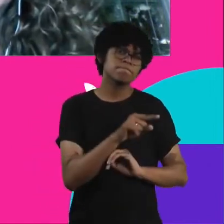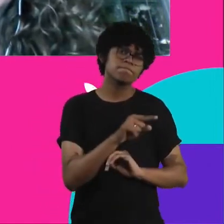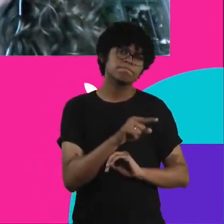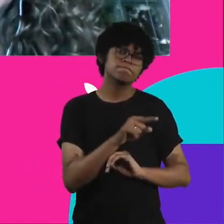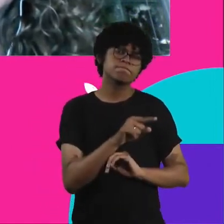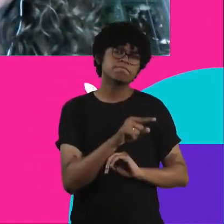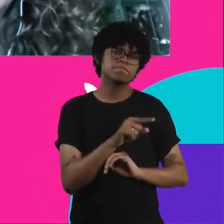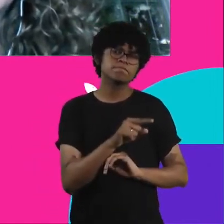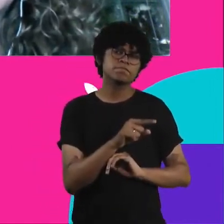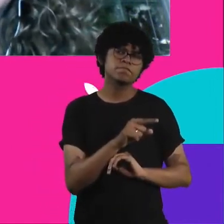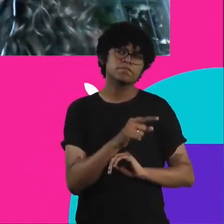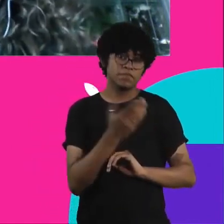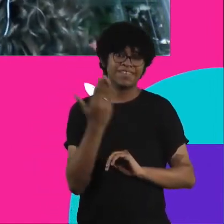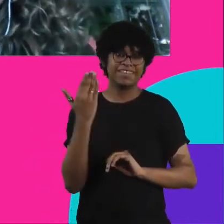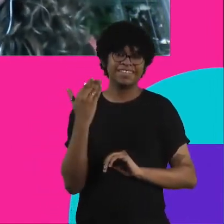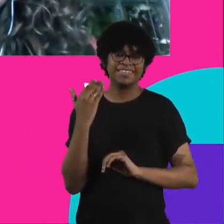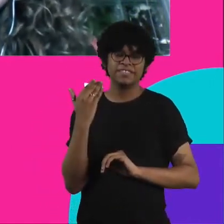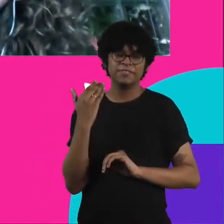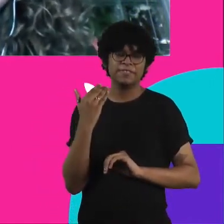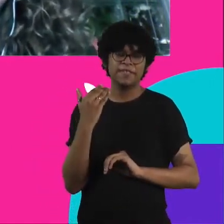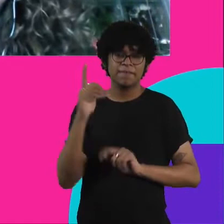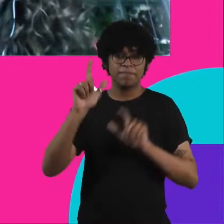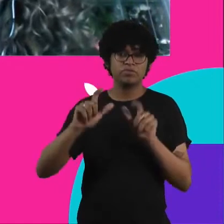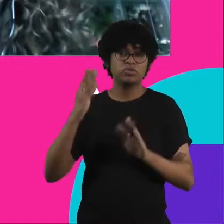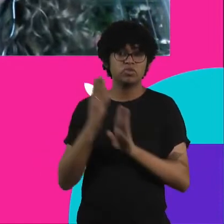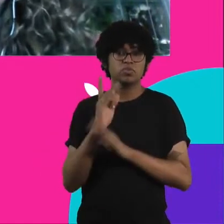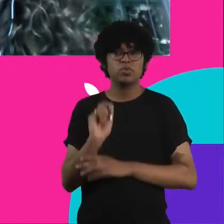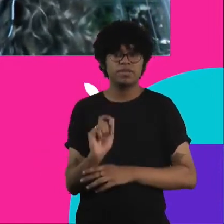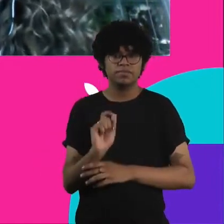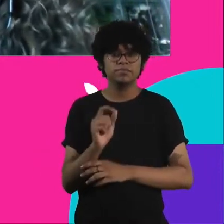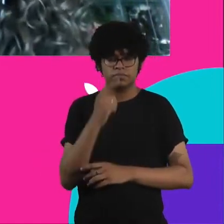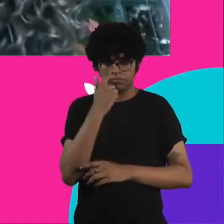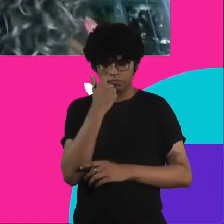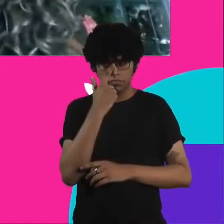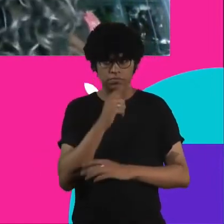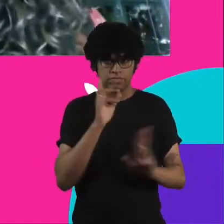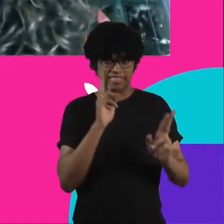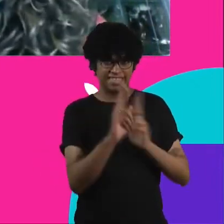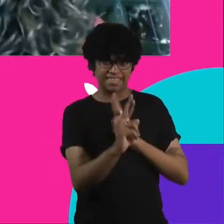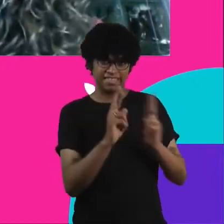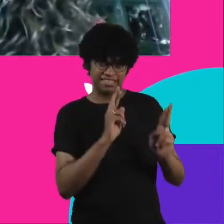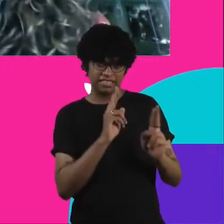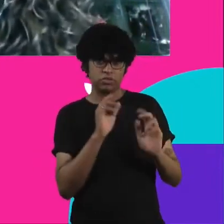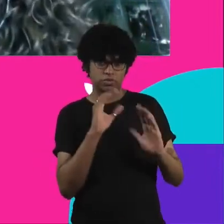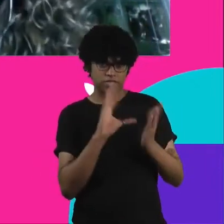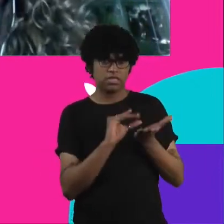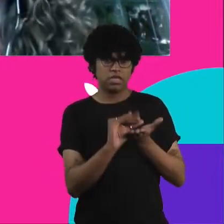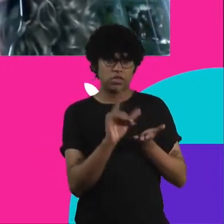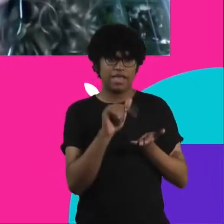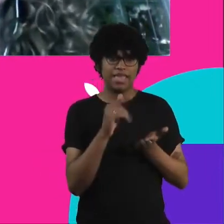através de 500 executivos do Brasil, descobriu que essa relação deles com dados ainda é uma coisa muito